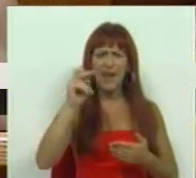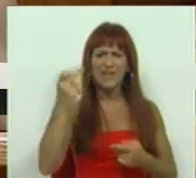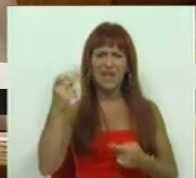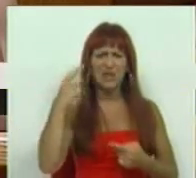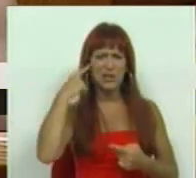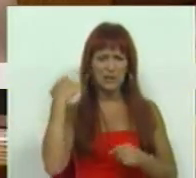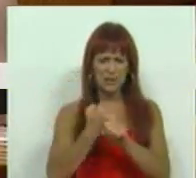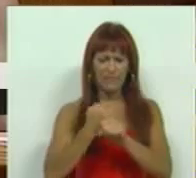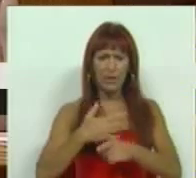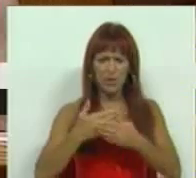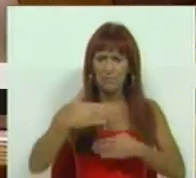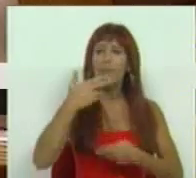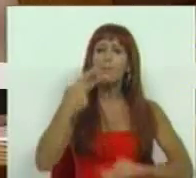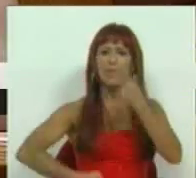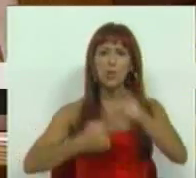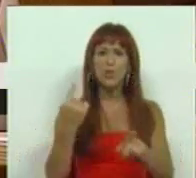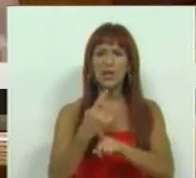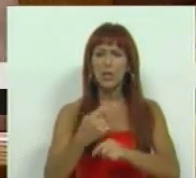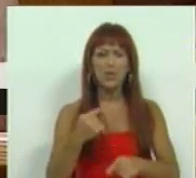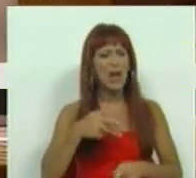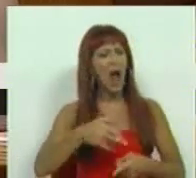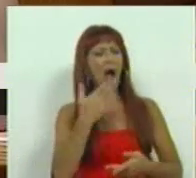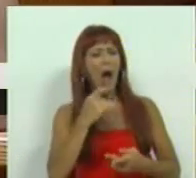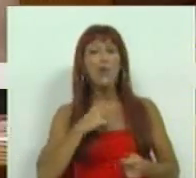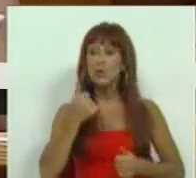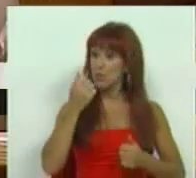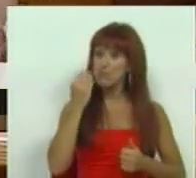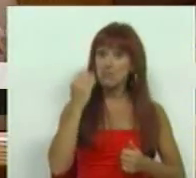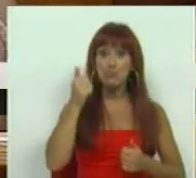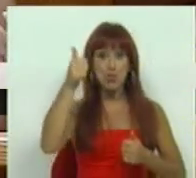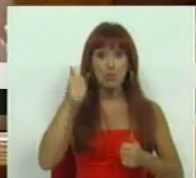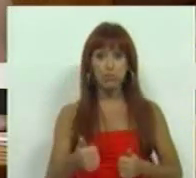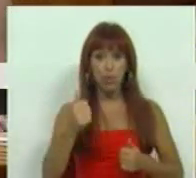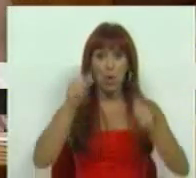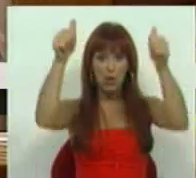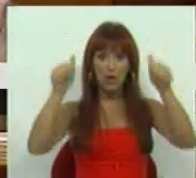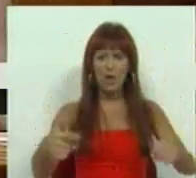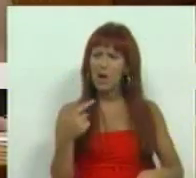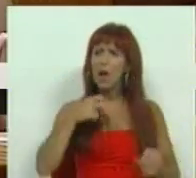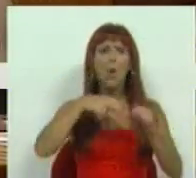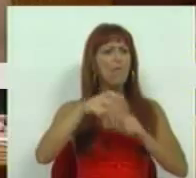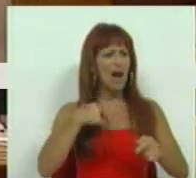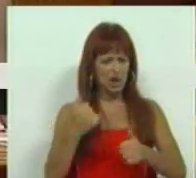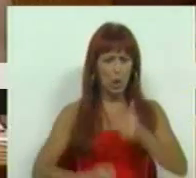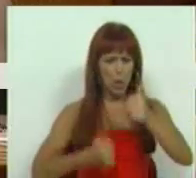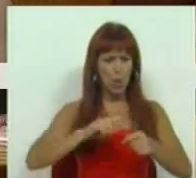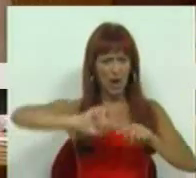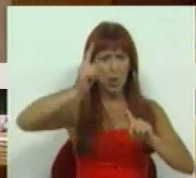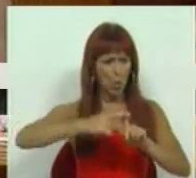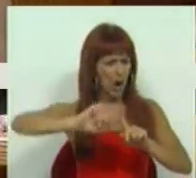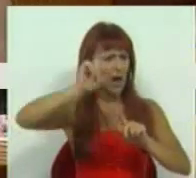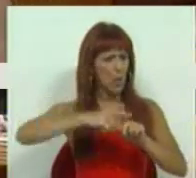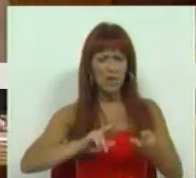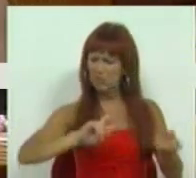de serviço, pedi avaliação, tive aulas assistidas e obtive muito bom. E agora verifico que as vagas às quais concorri anualmente